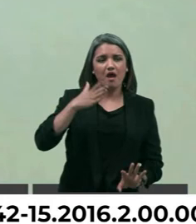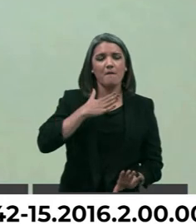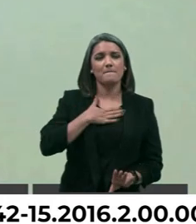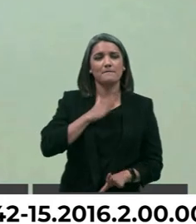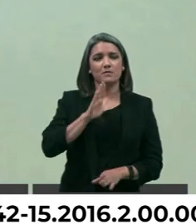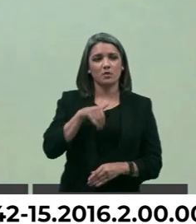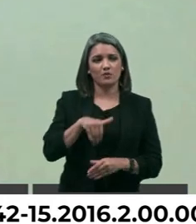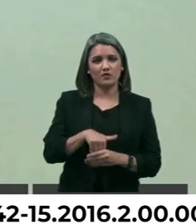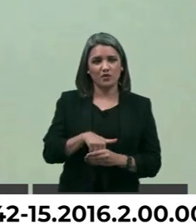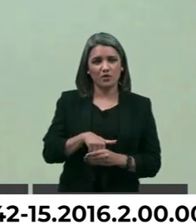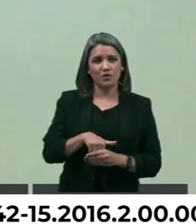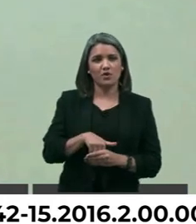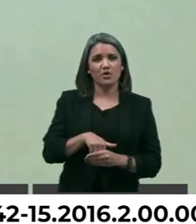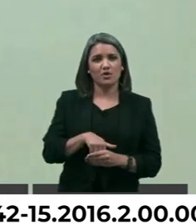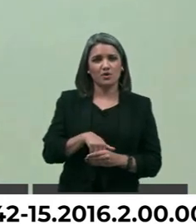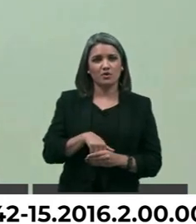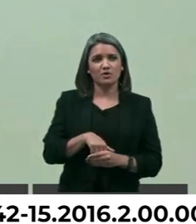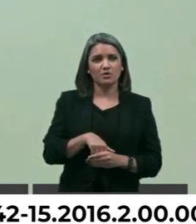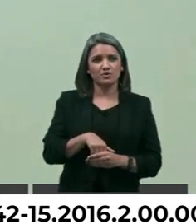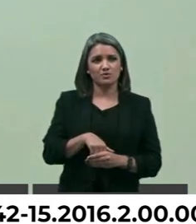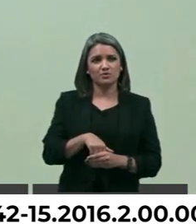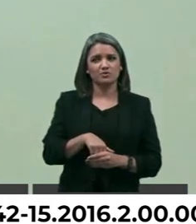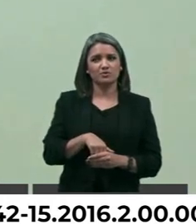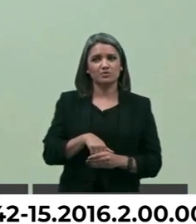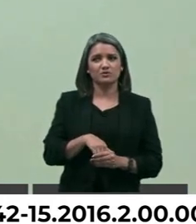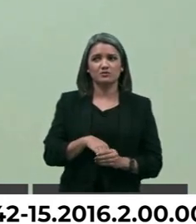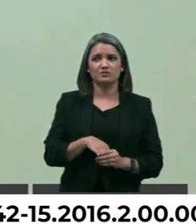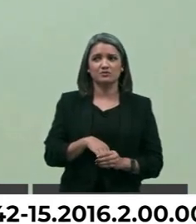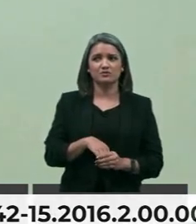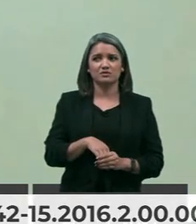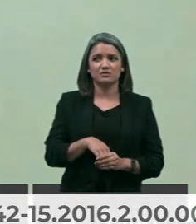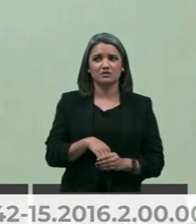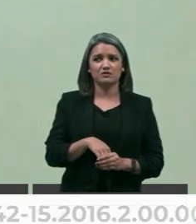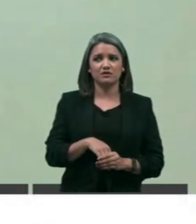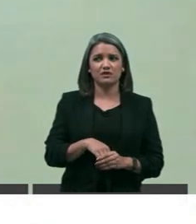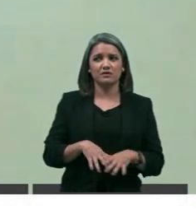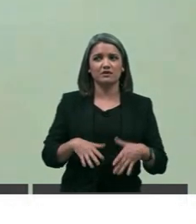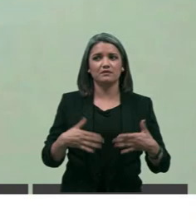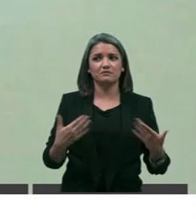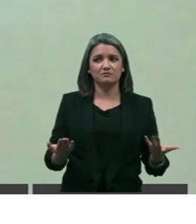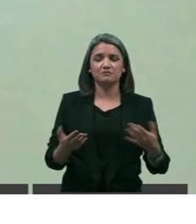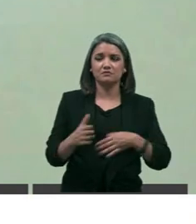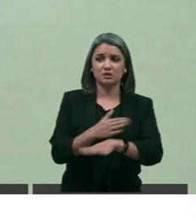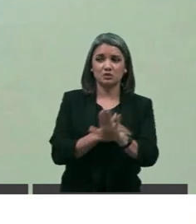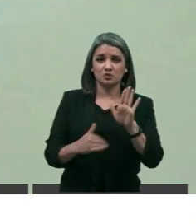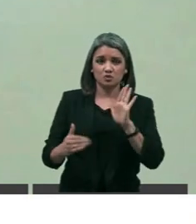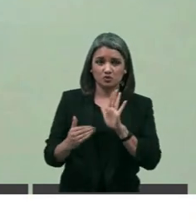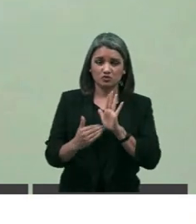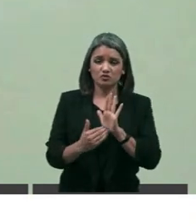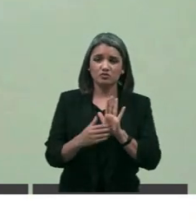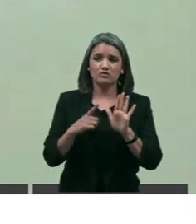e como eu disse, pode ser que se entenda que tudo que está aqui